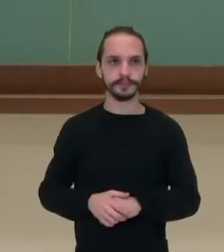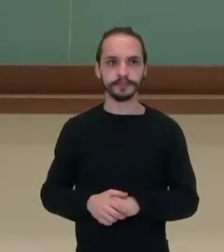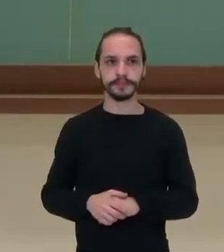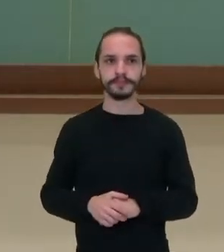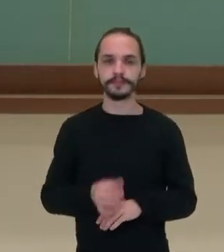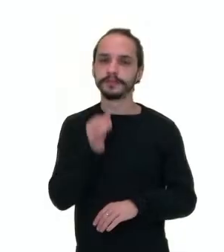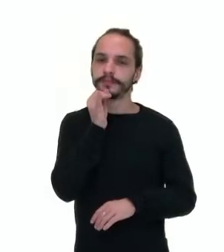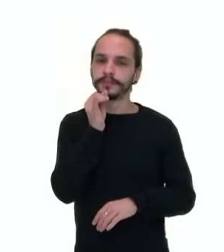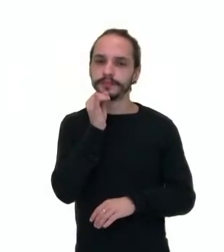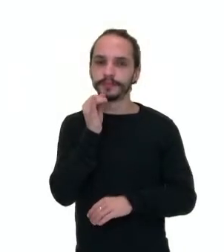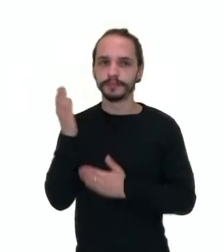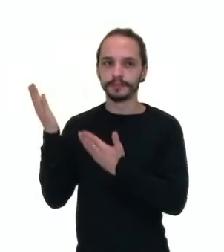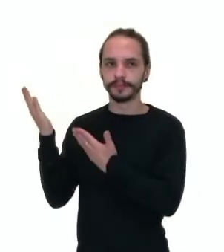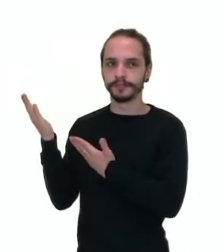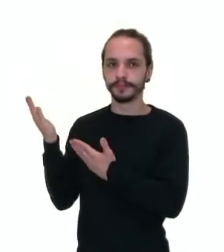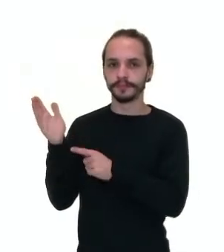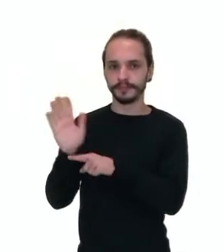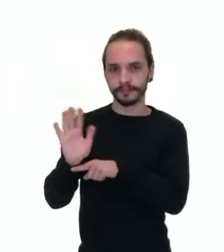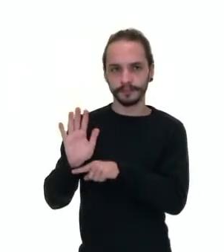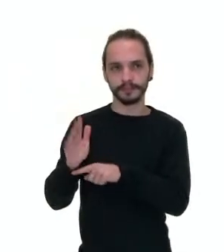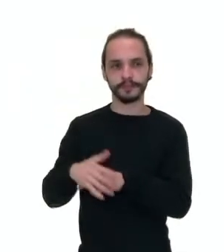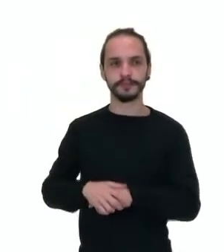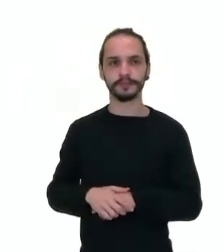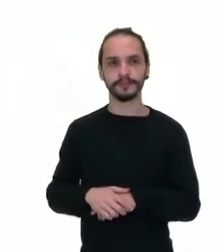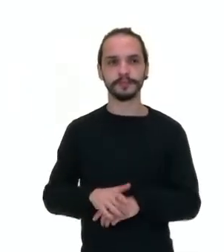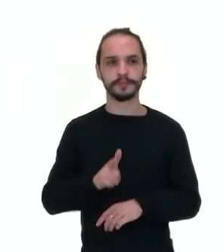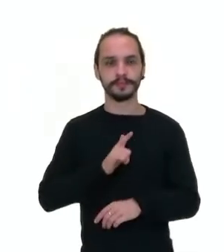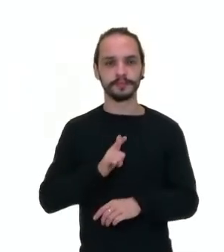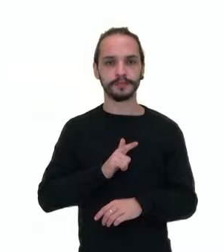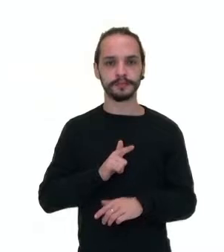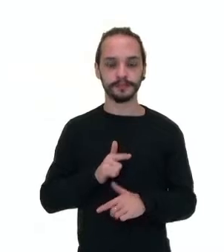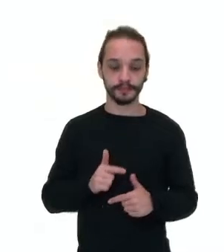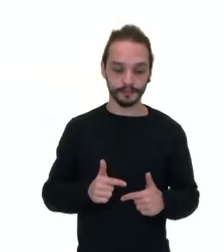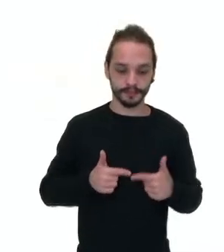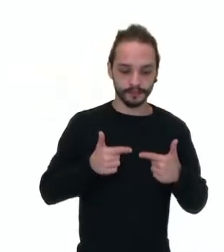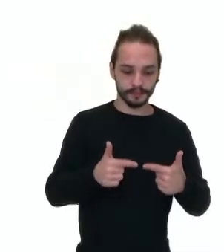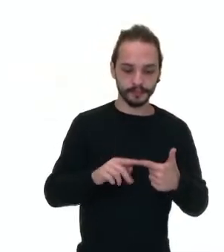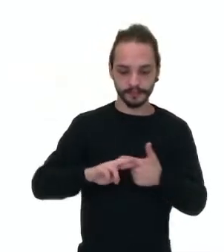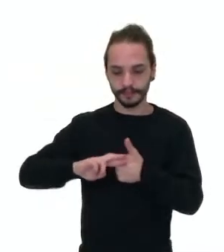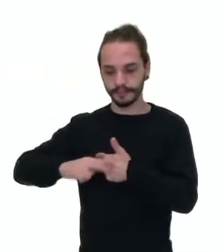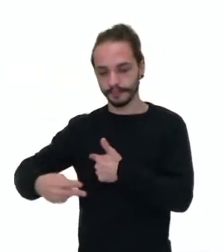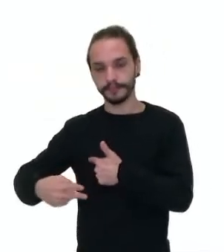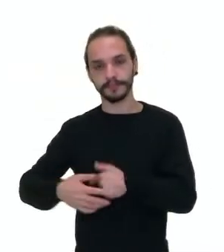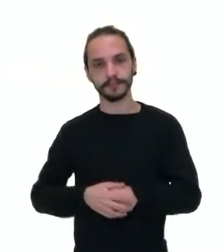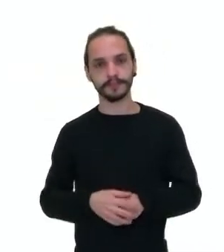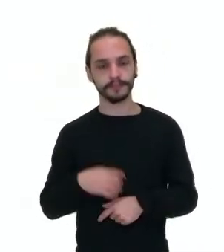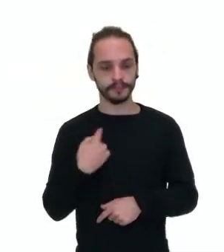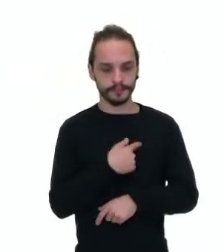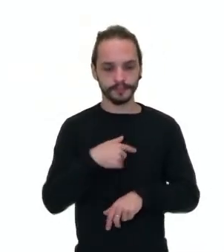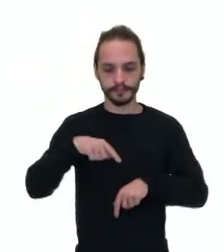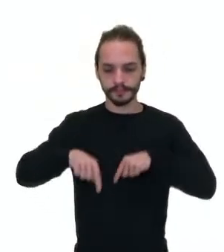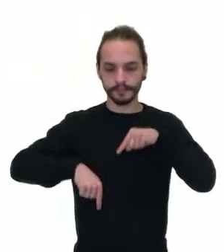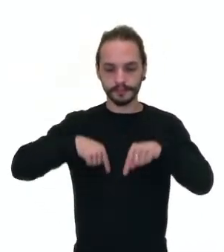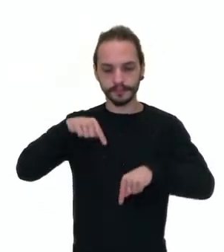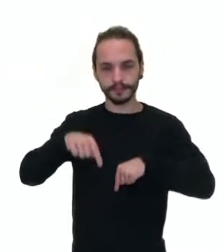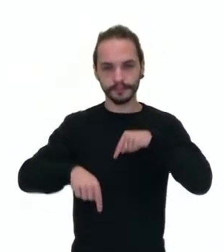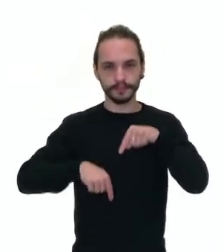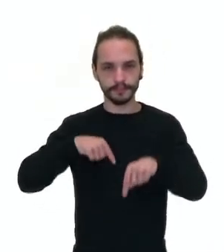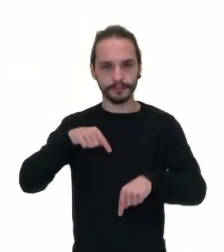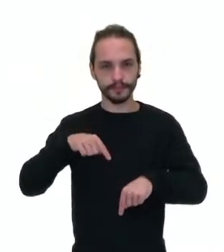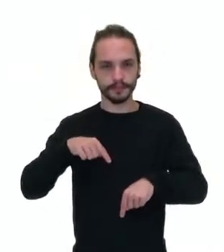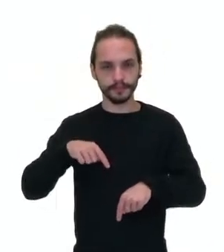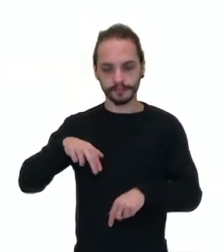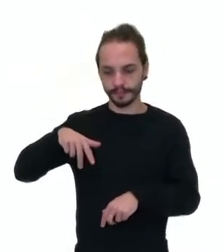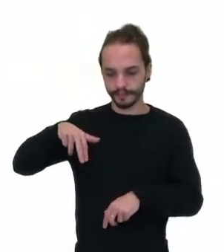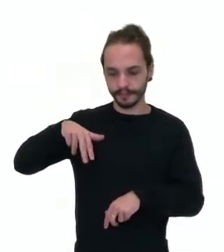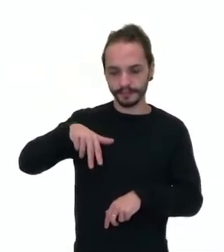aqui, acompanhe no vídeo comigo. Então, você tem a tal da ação e reação. Então, ao caminharmos, fazemos uma força de ação no